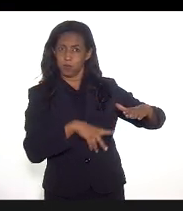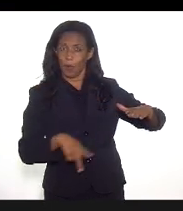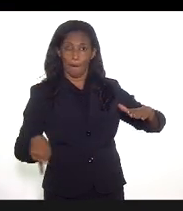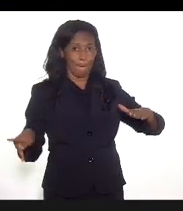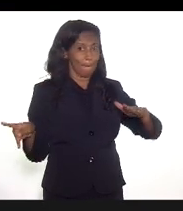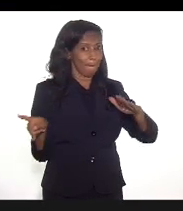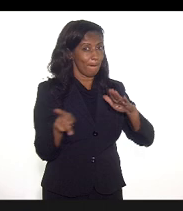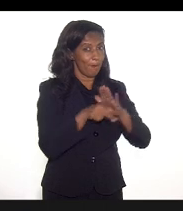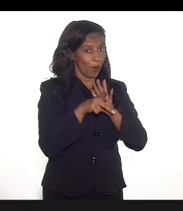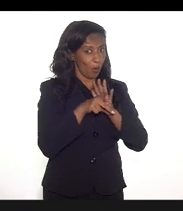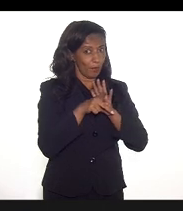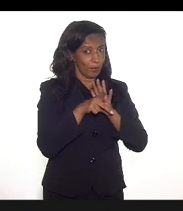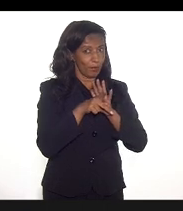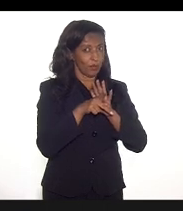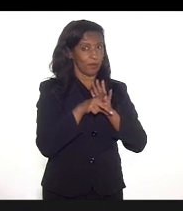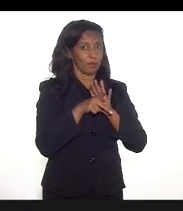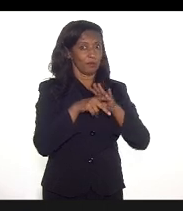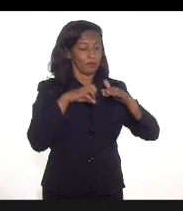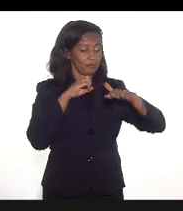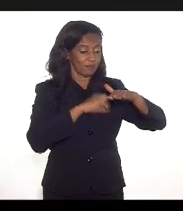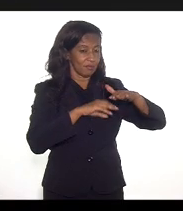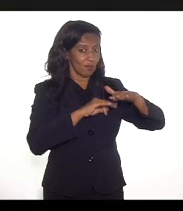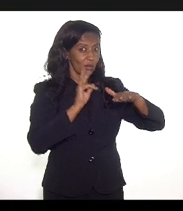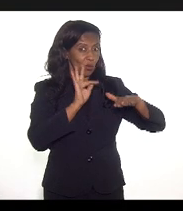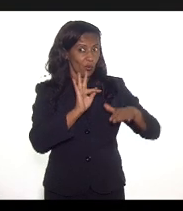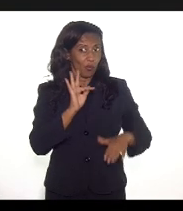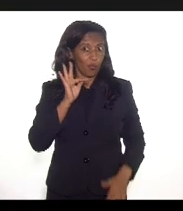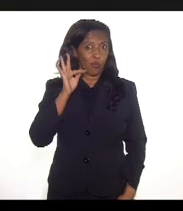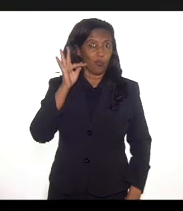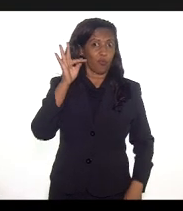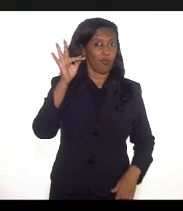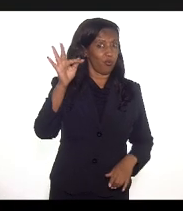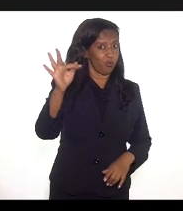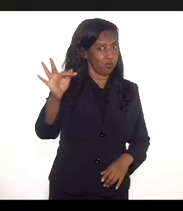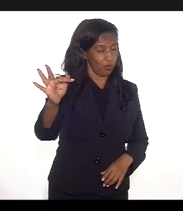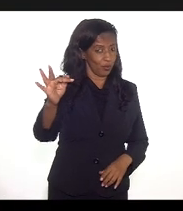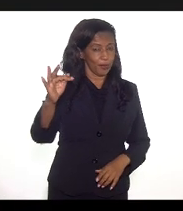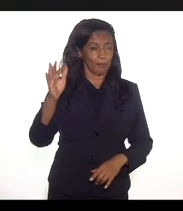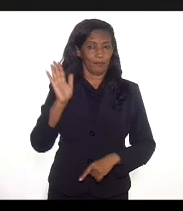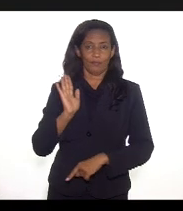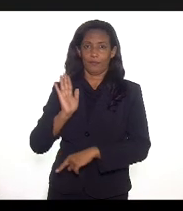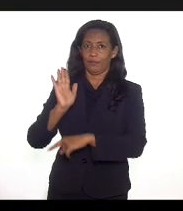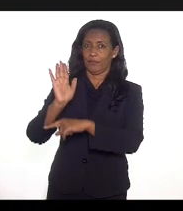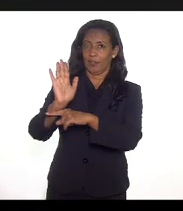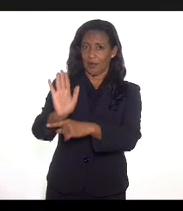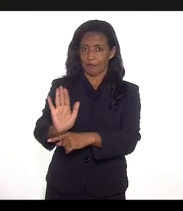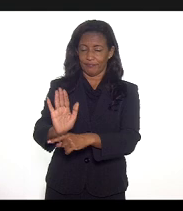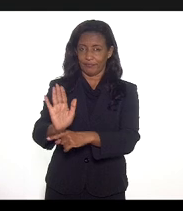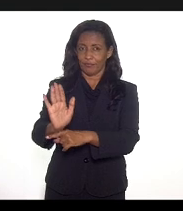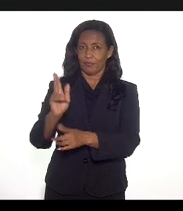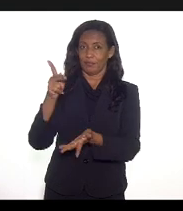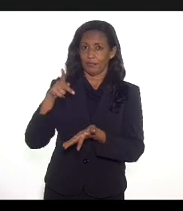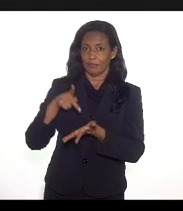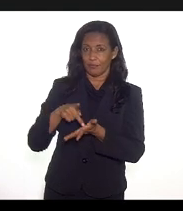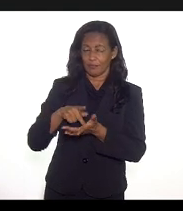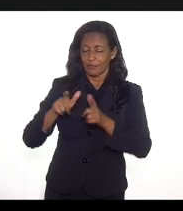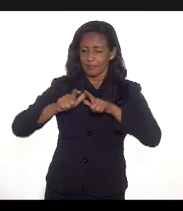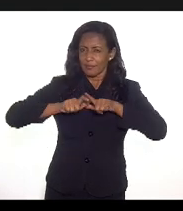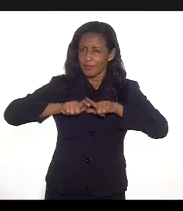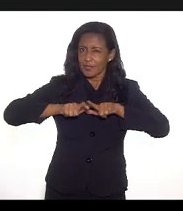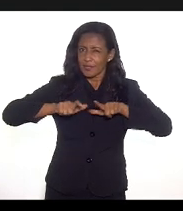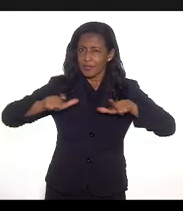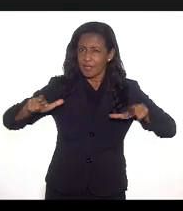haja para o futuro a possibilidade real de garantir recursos e investimentos para grandes